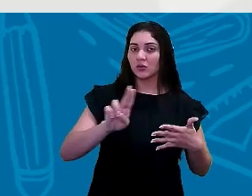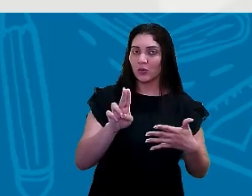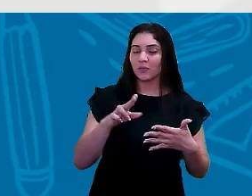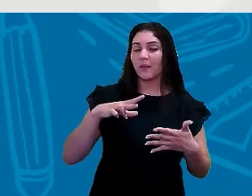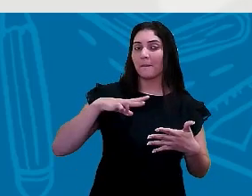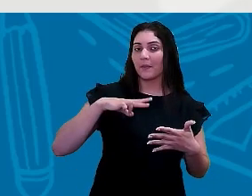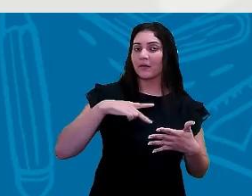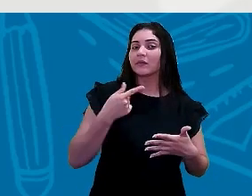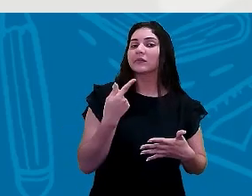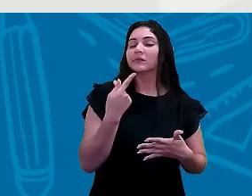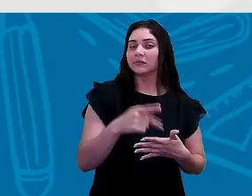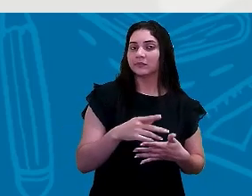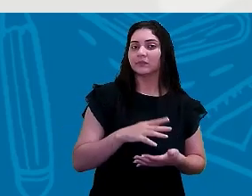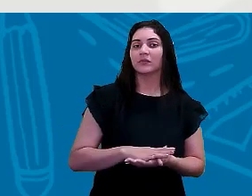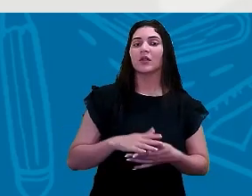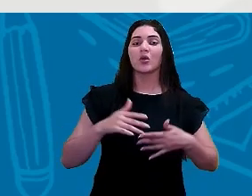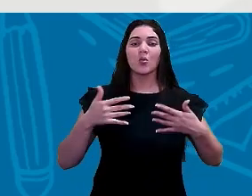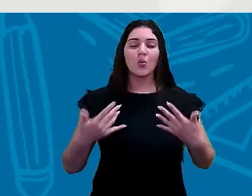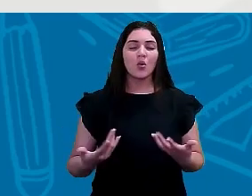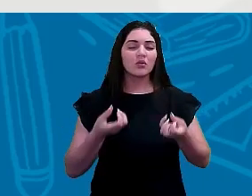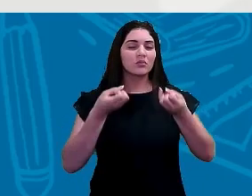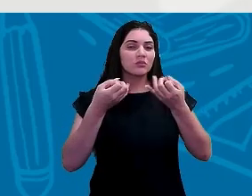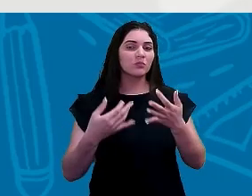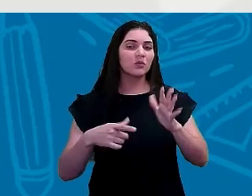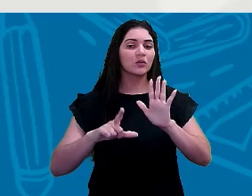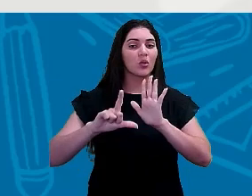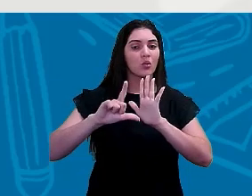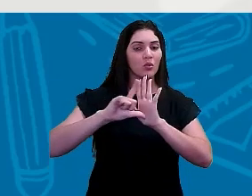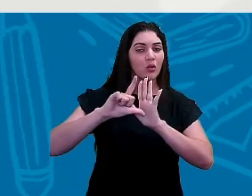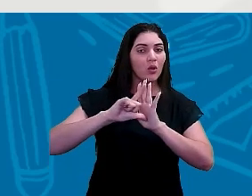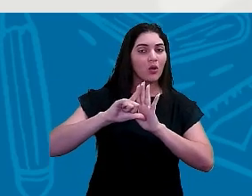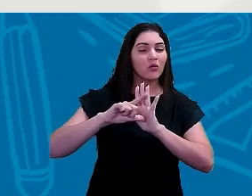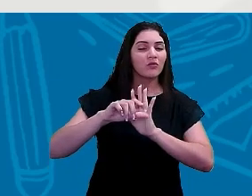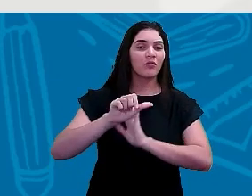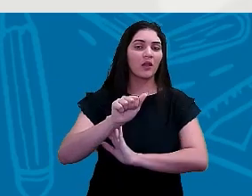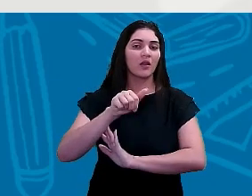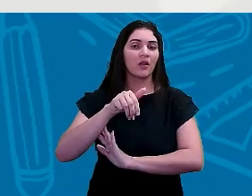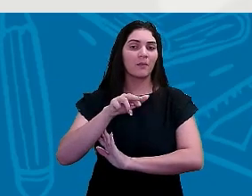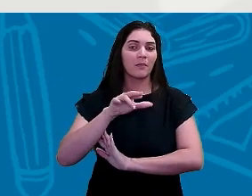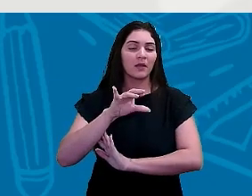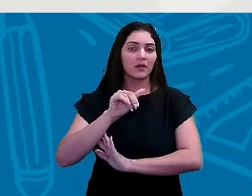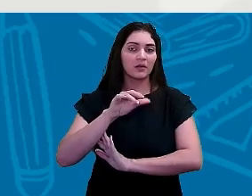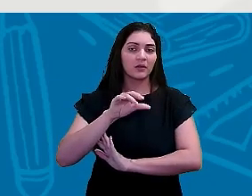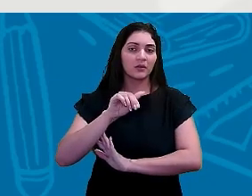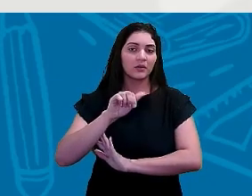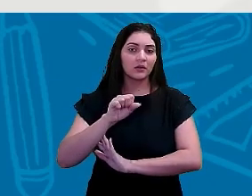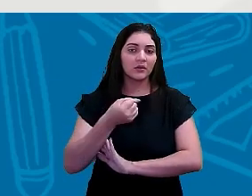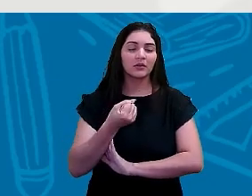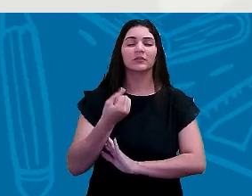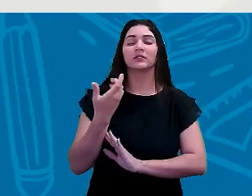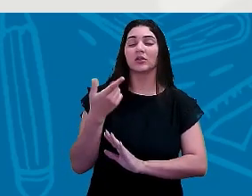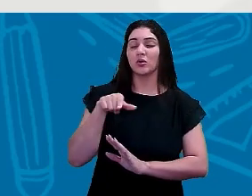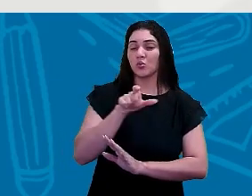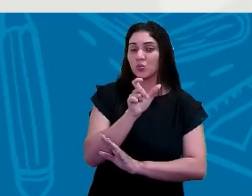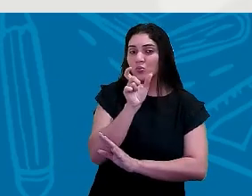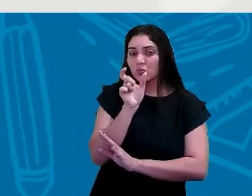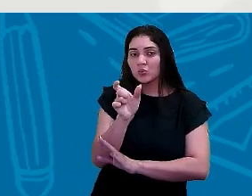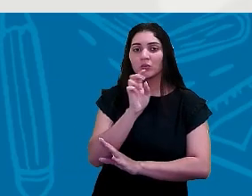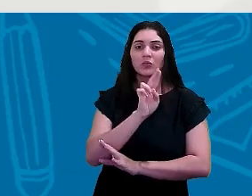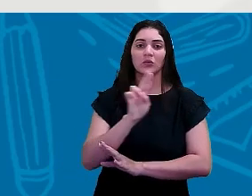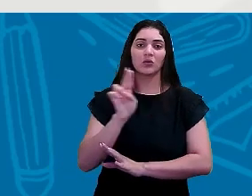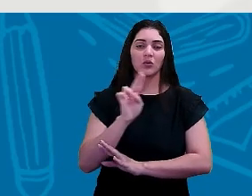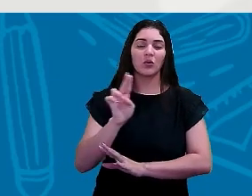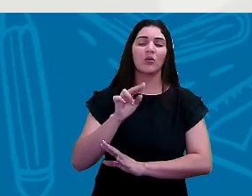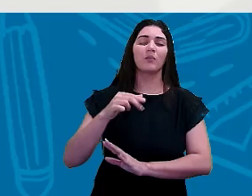particular dela. Quando eu digo Lojas Americanas, quando fala aí o nome Americanas, é o nome